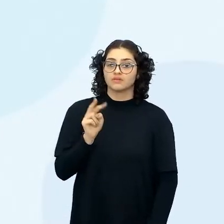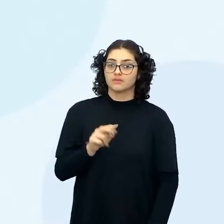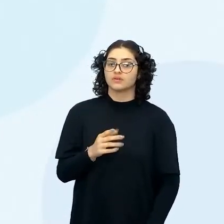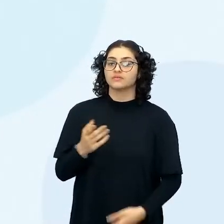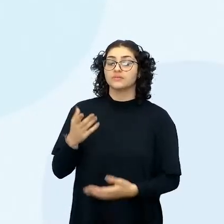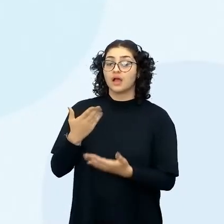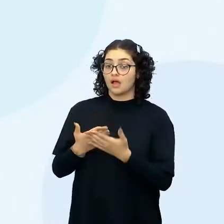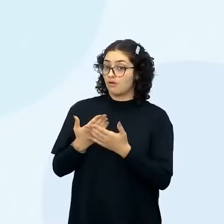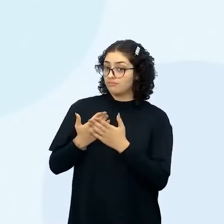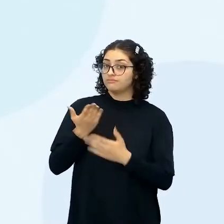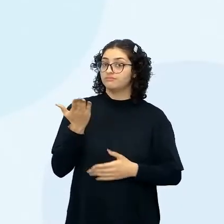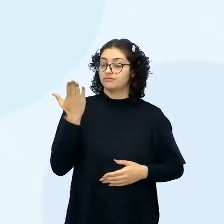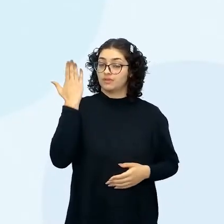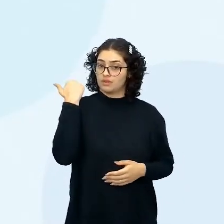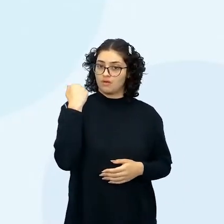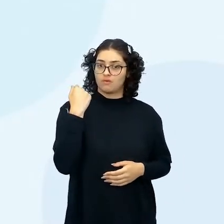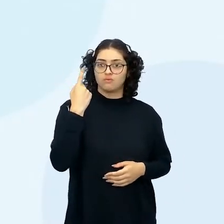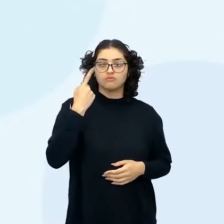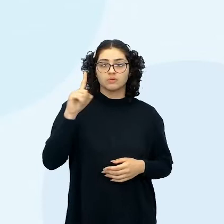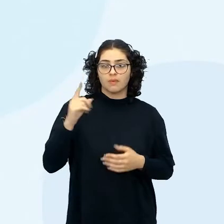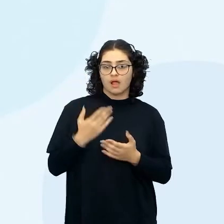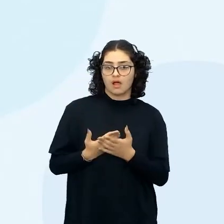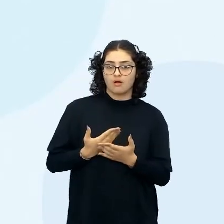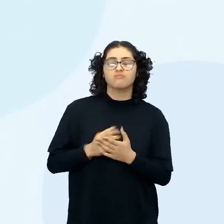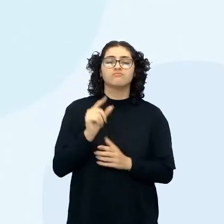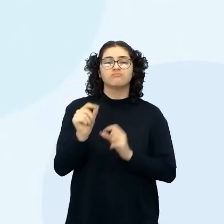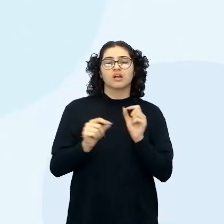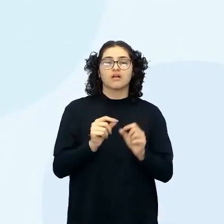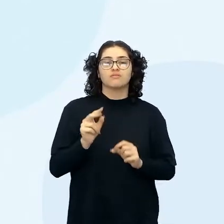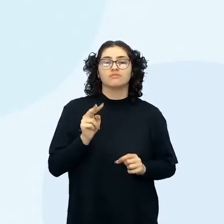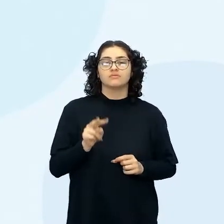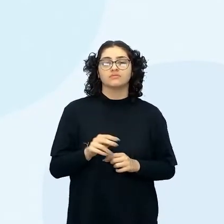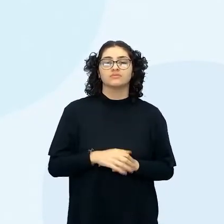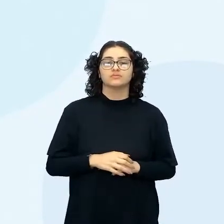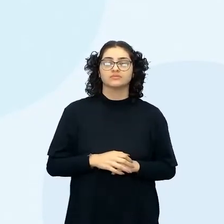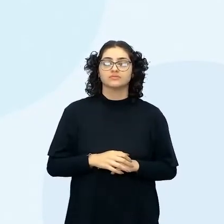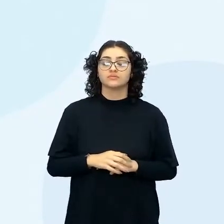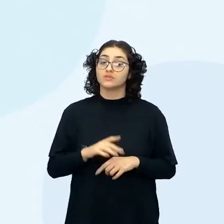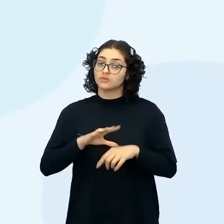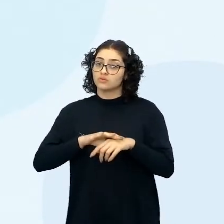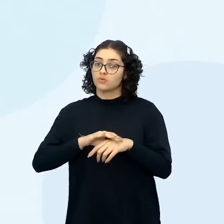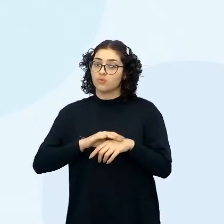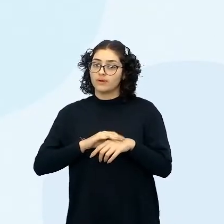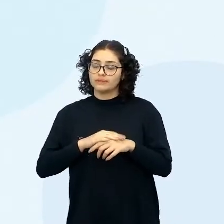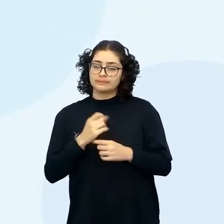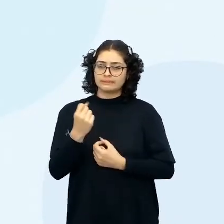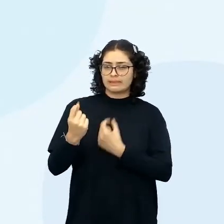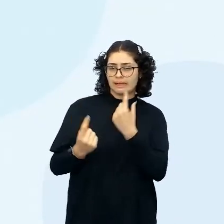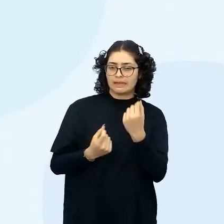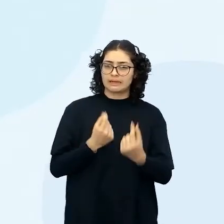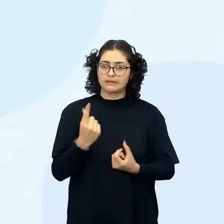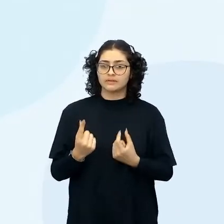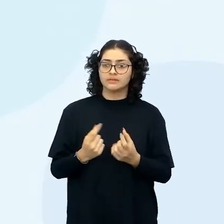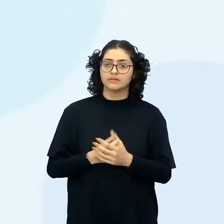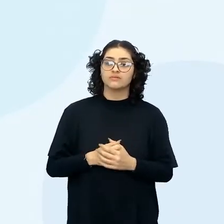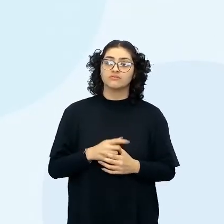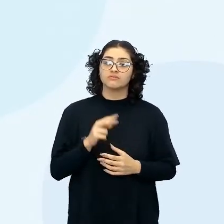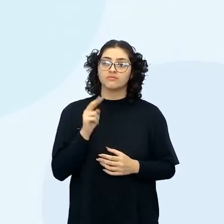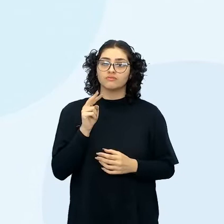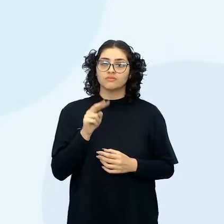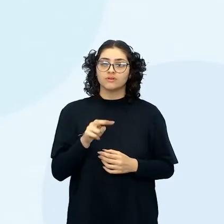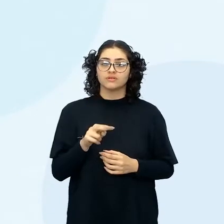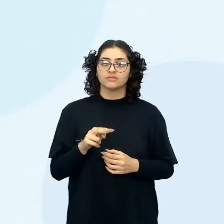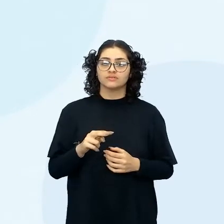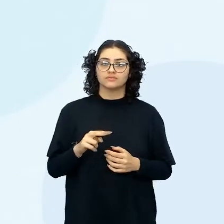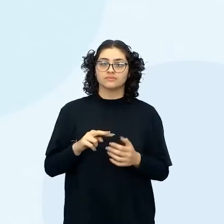aula passada, né, na nossa última aula, o que a gente viu? A gente falou um pouquinho sobre doenças raras, vimos as